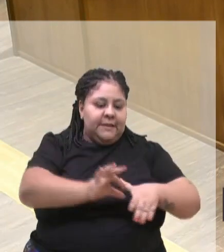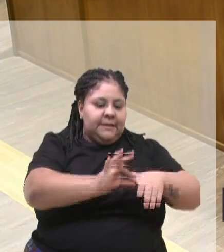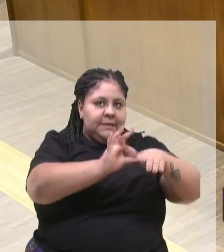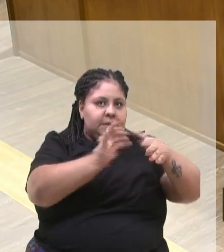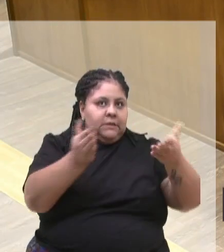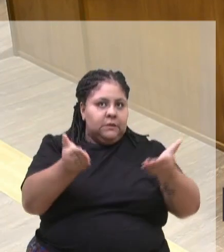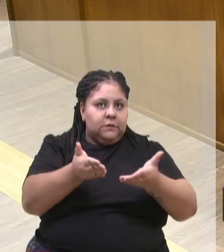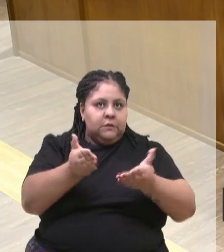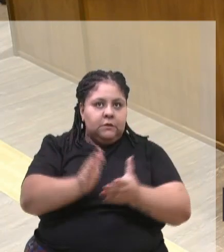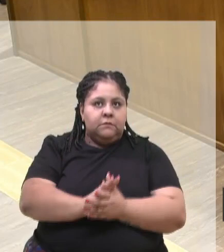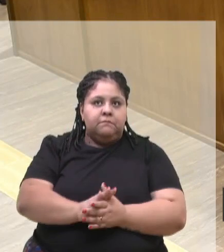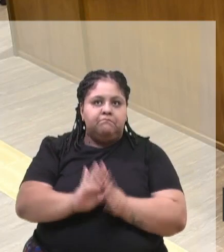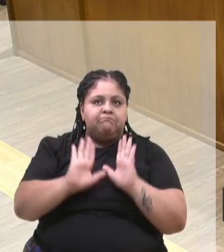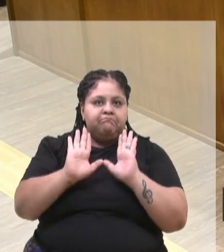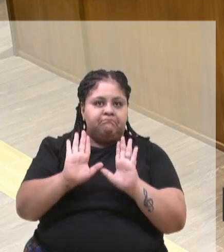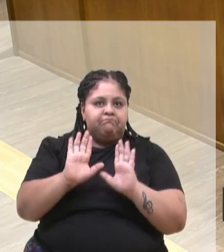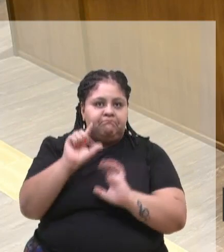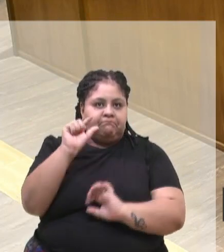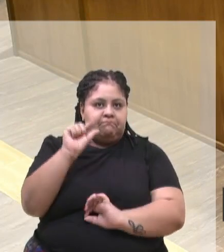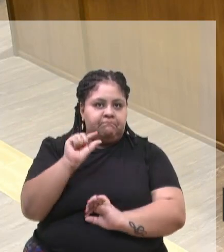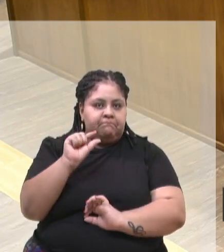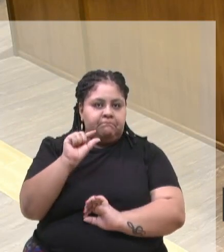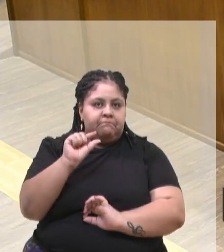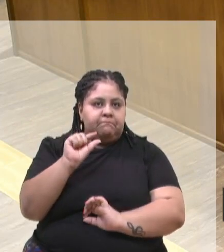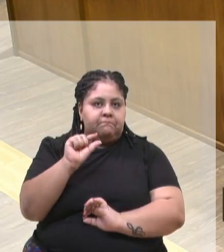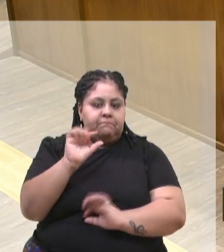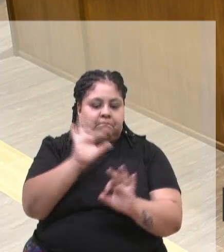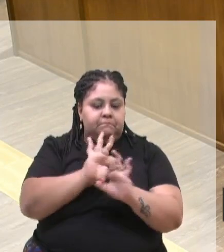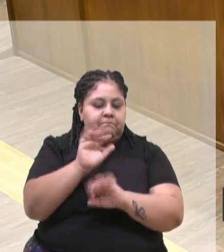Só um segundinho, Lucas, para verificação do tempo.